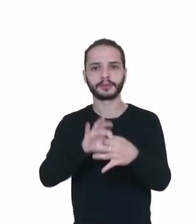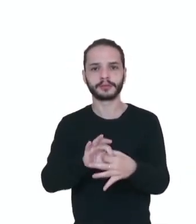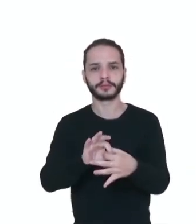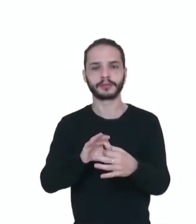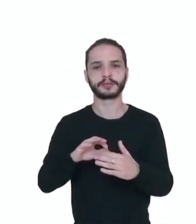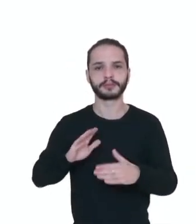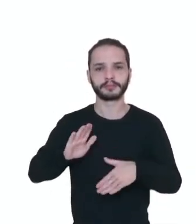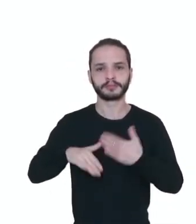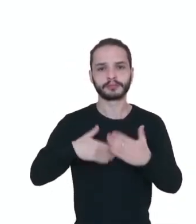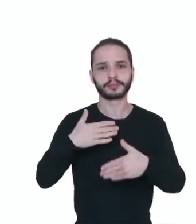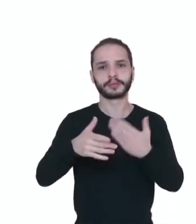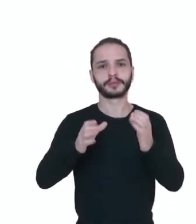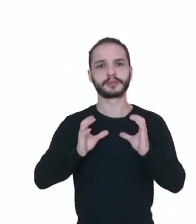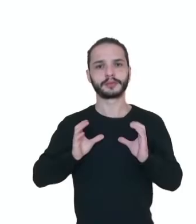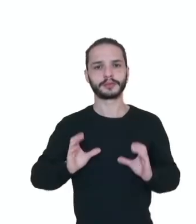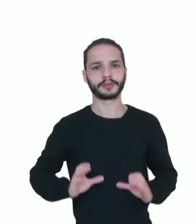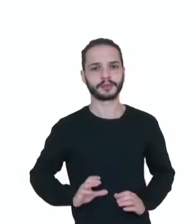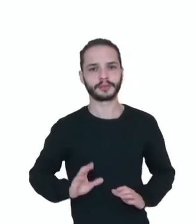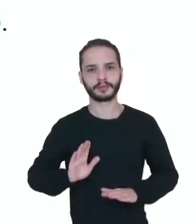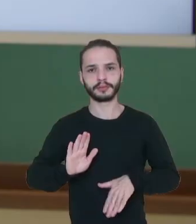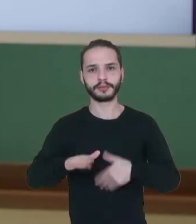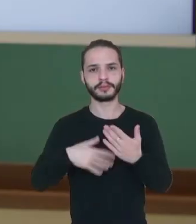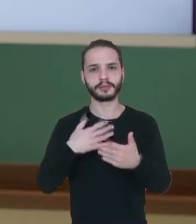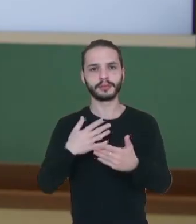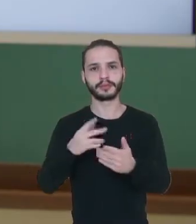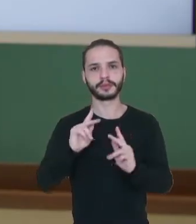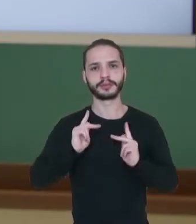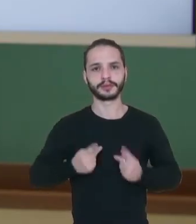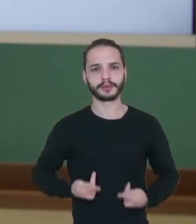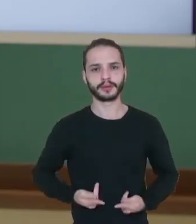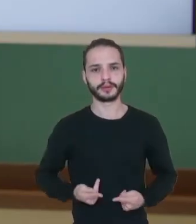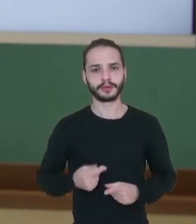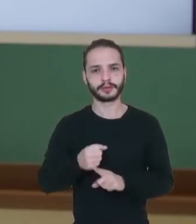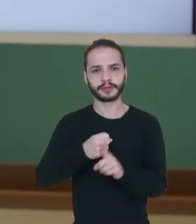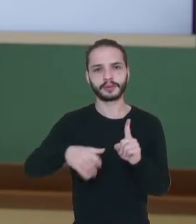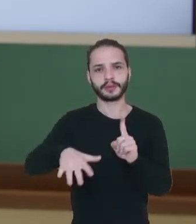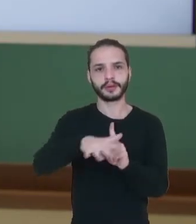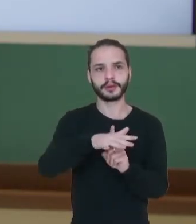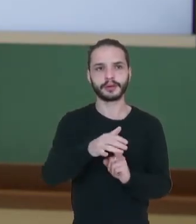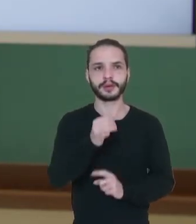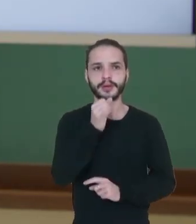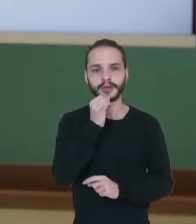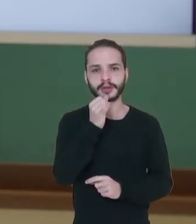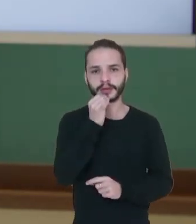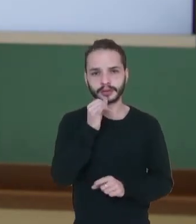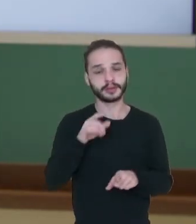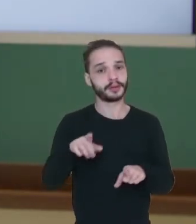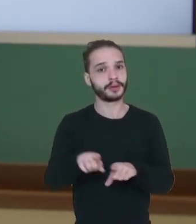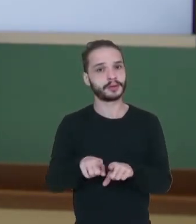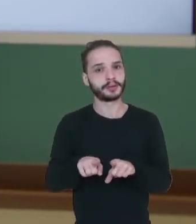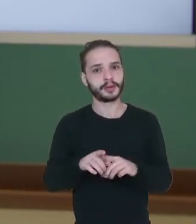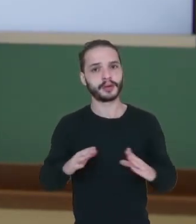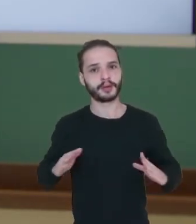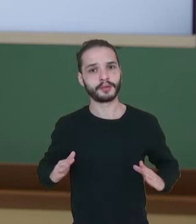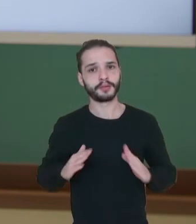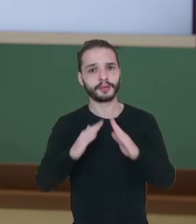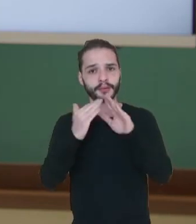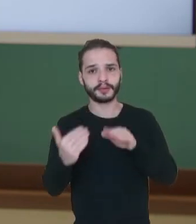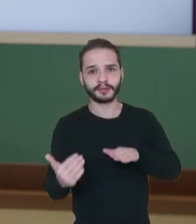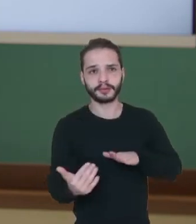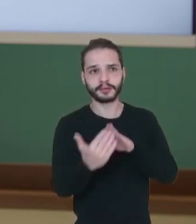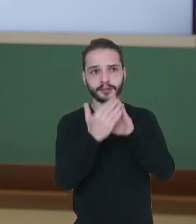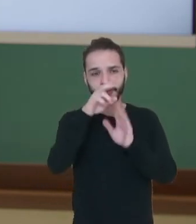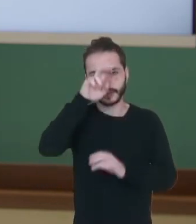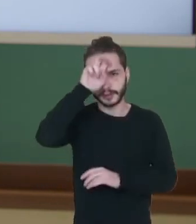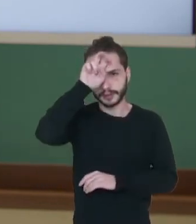do processo civilizatório e formação das sociedades. Um exemplo disso, além das pirâmides muito famosas do